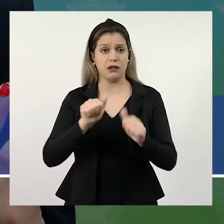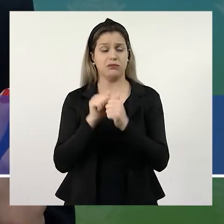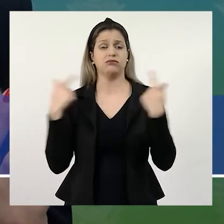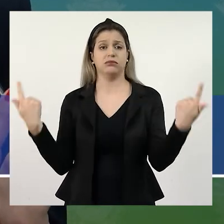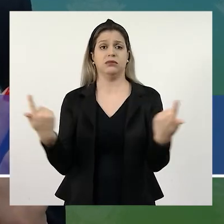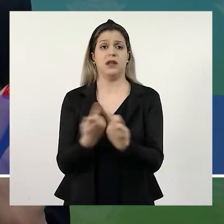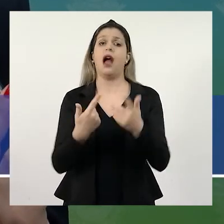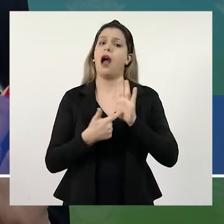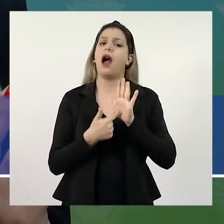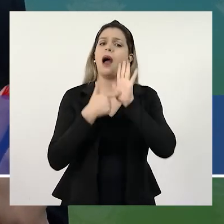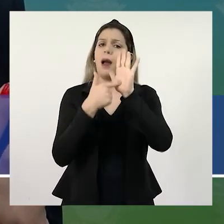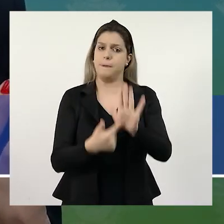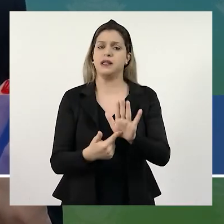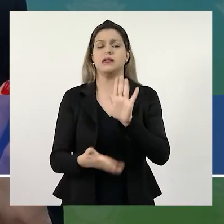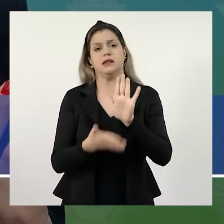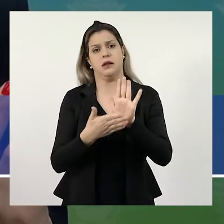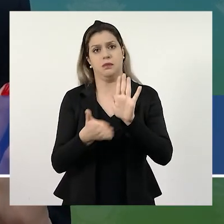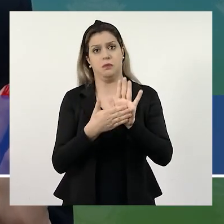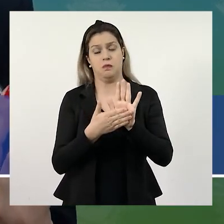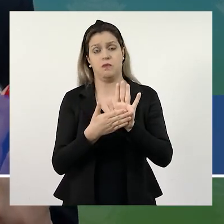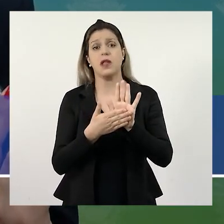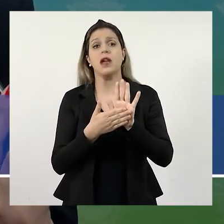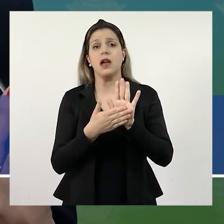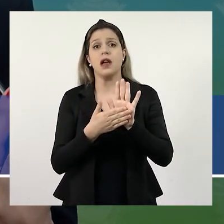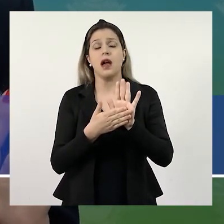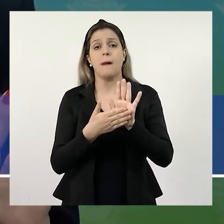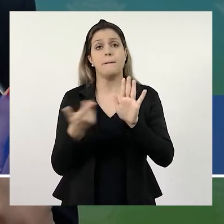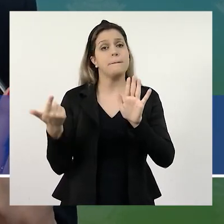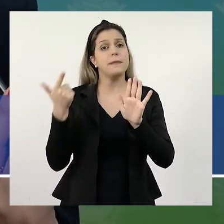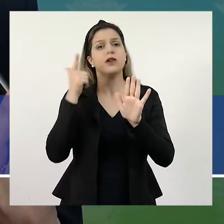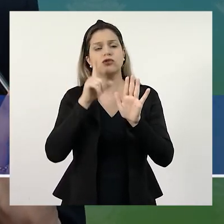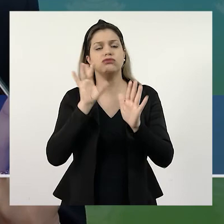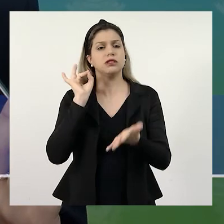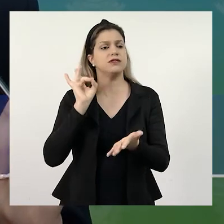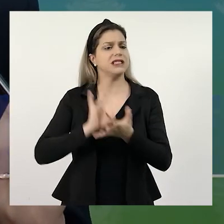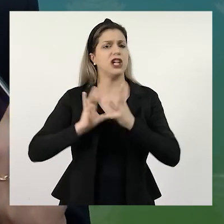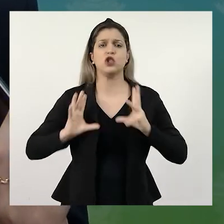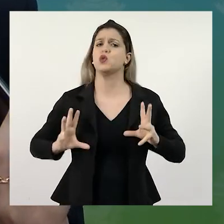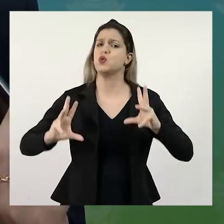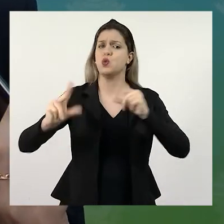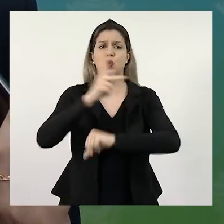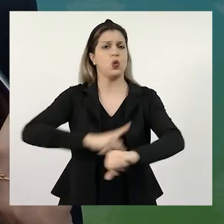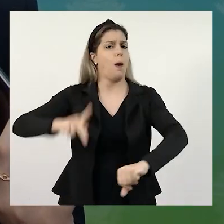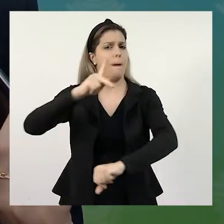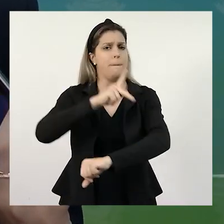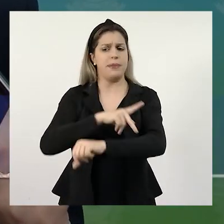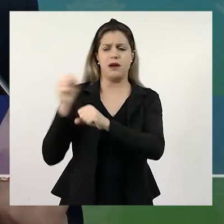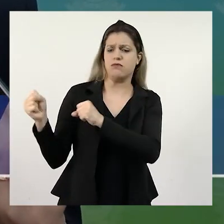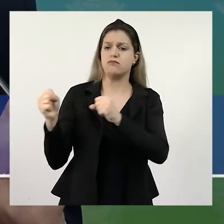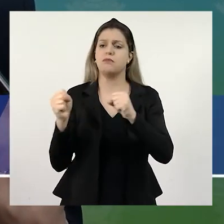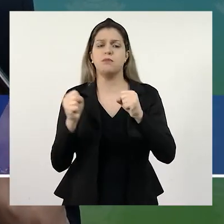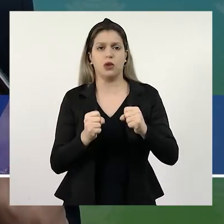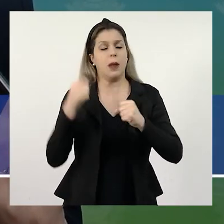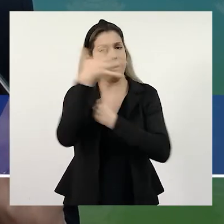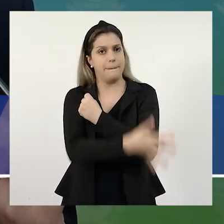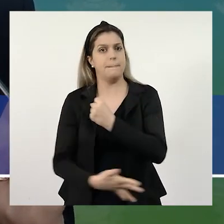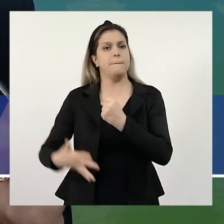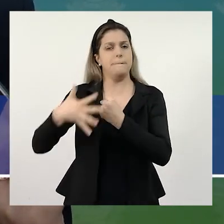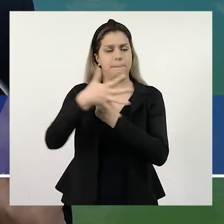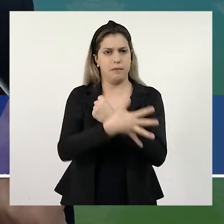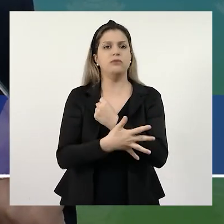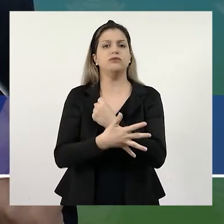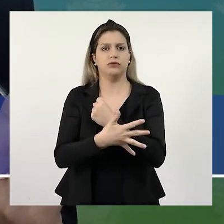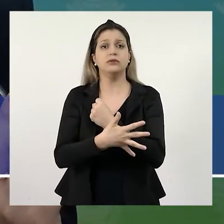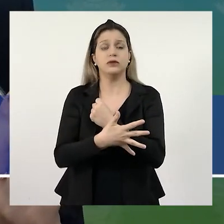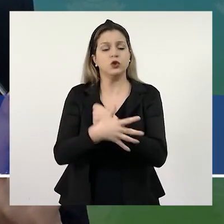parlamento apresentar essa proposta para que, de fato, todo o complexo do Parque dos Poderes seja